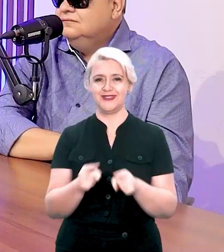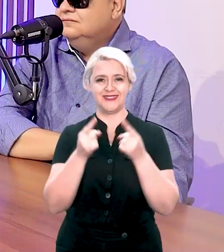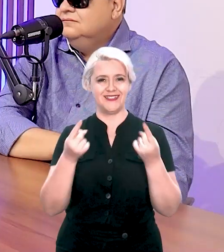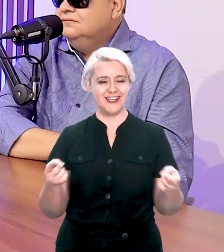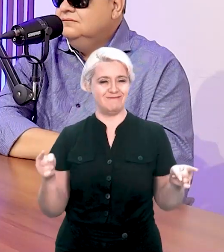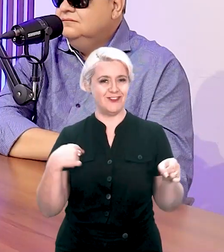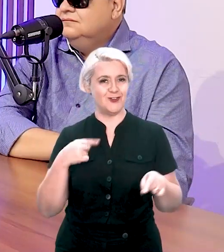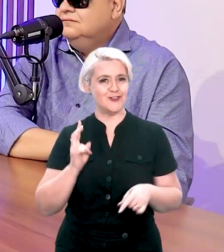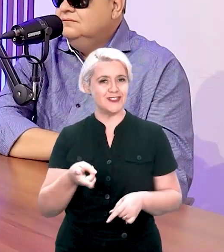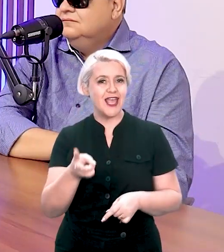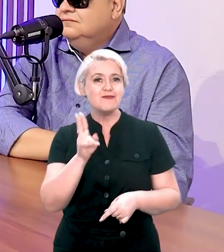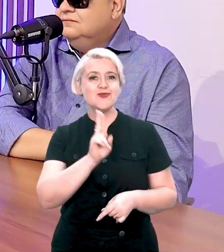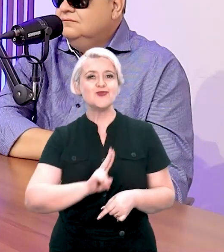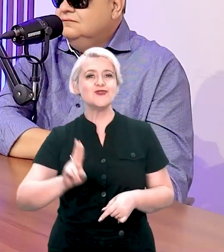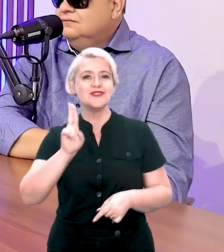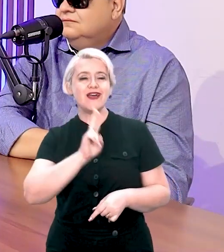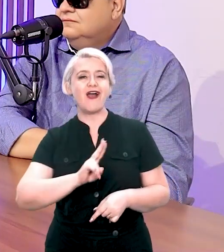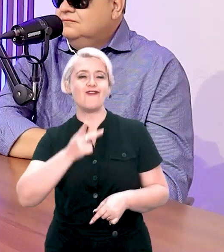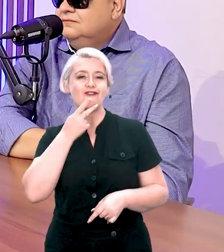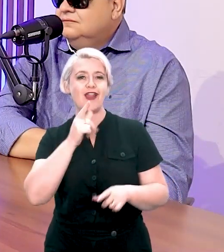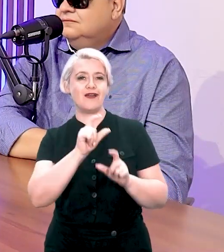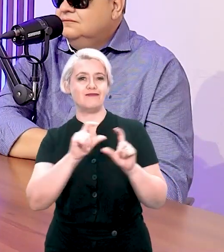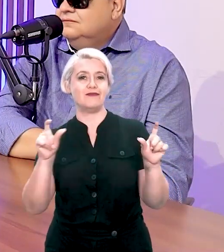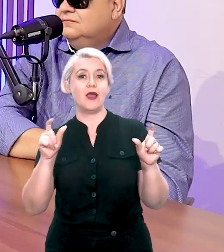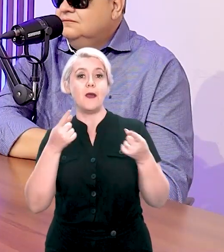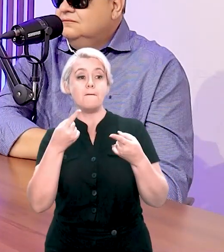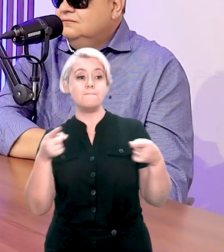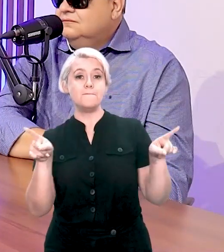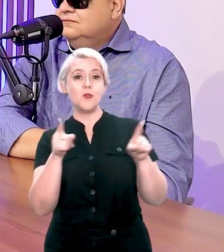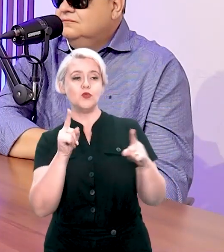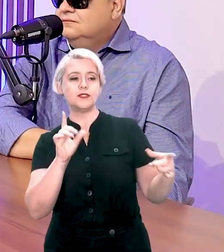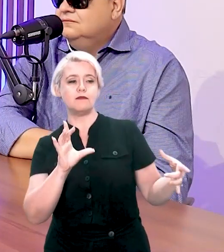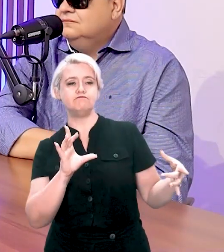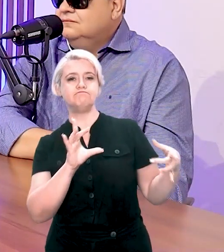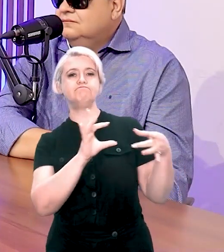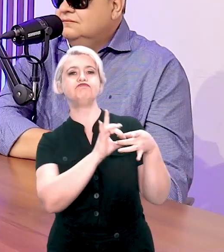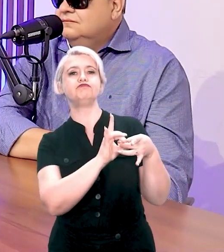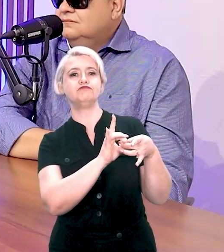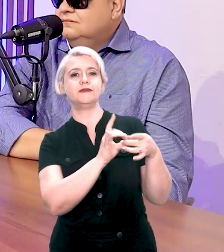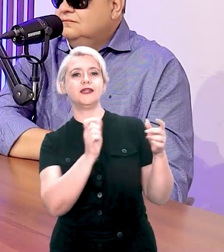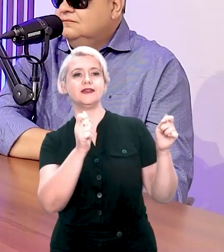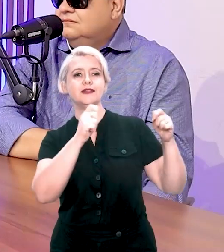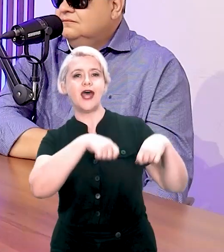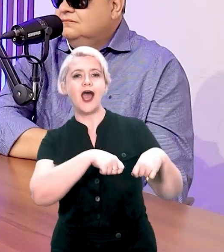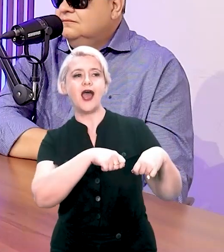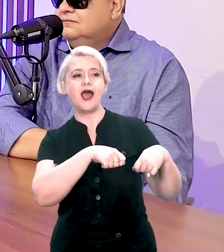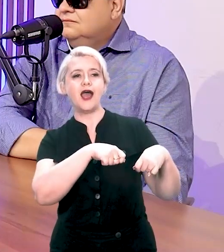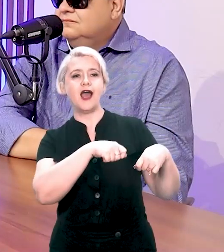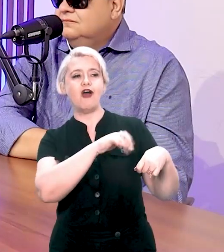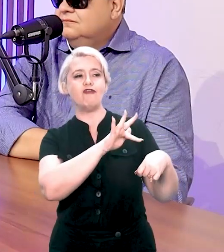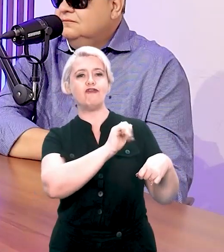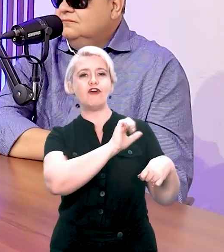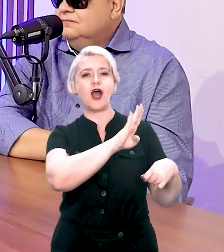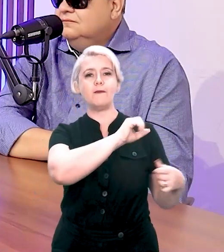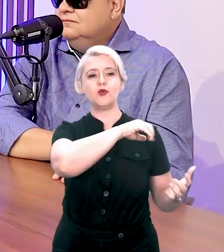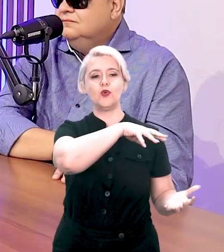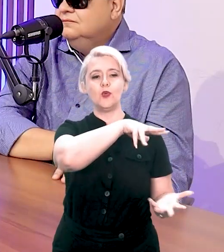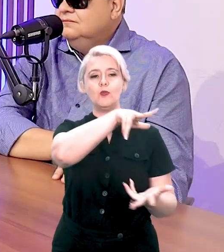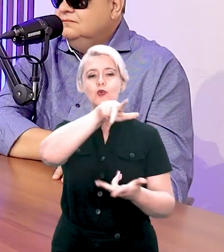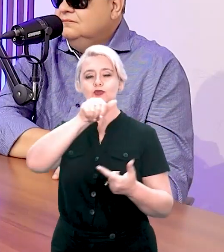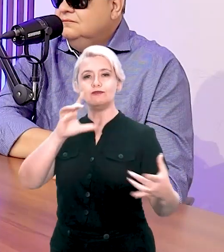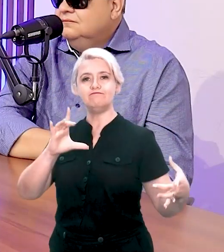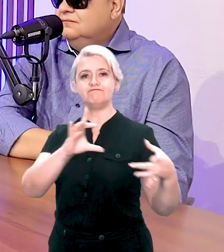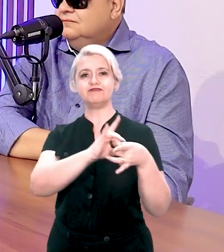eu até usava essa expressão, a música é o elo do Fabinho com o mundo, sabe? Ele se comunicava